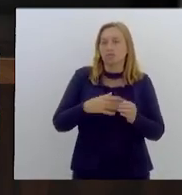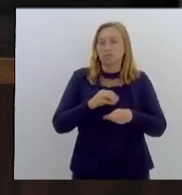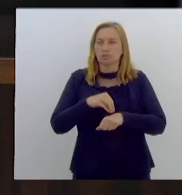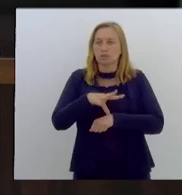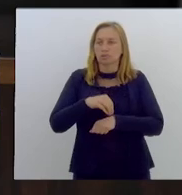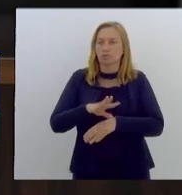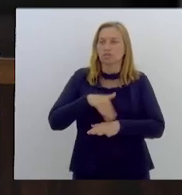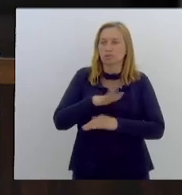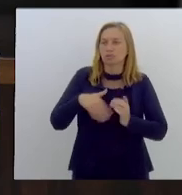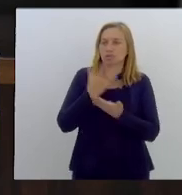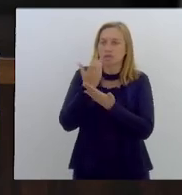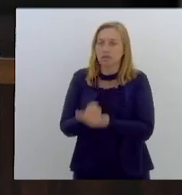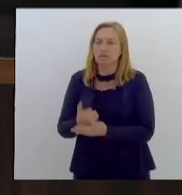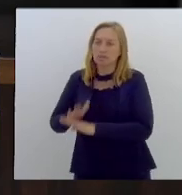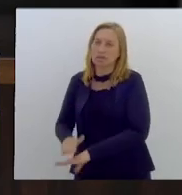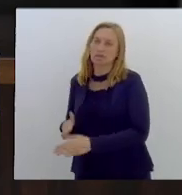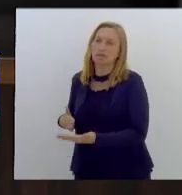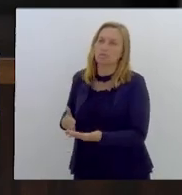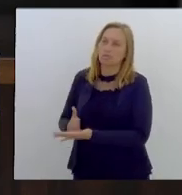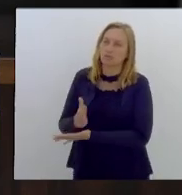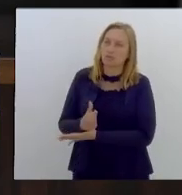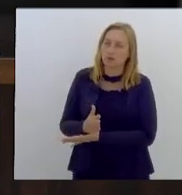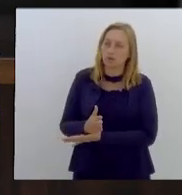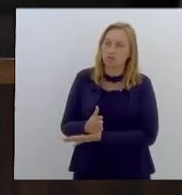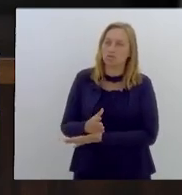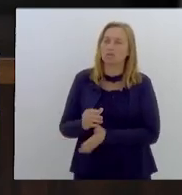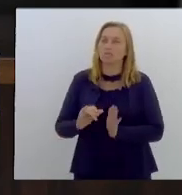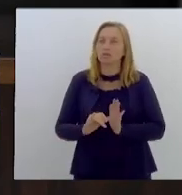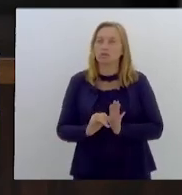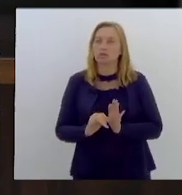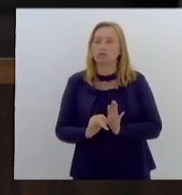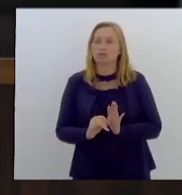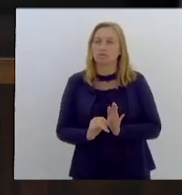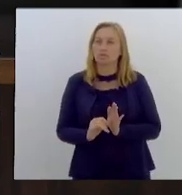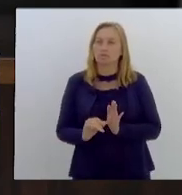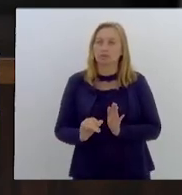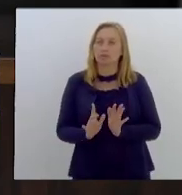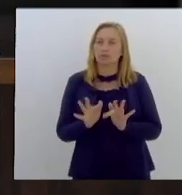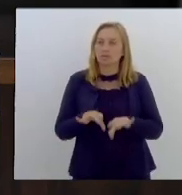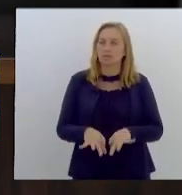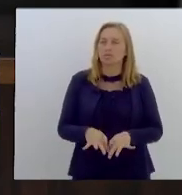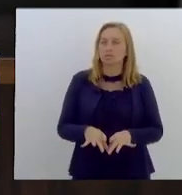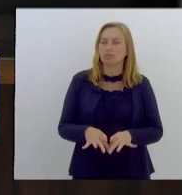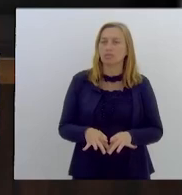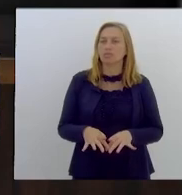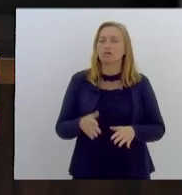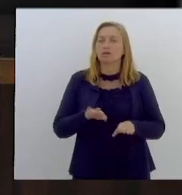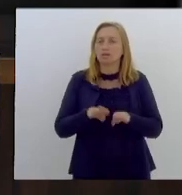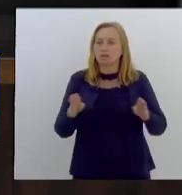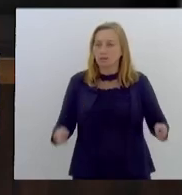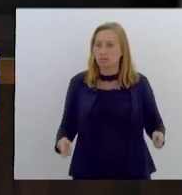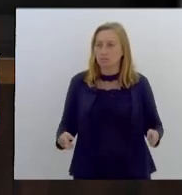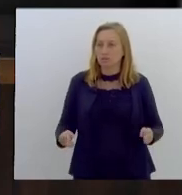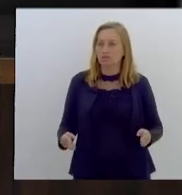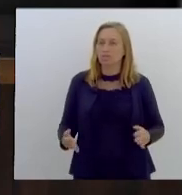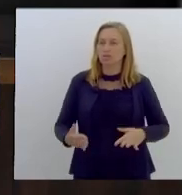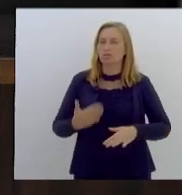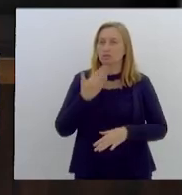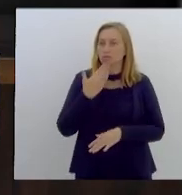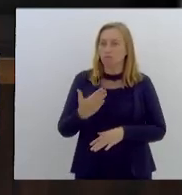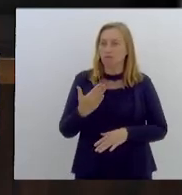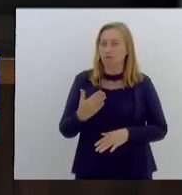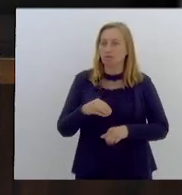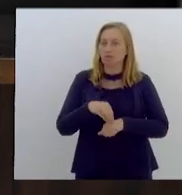Senhores que aprovam, permaneçam como estão, aprovado. Vai à redação final, salvo os destaques. Há sobre a mesa